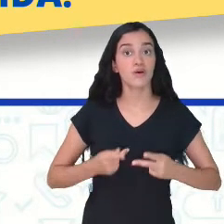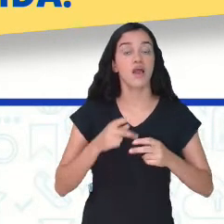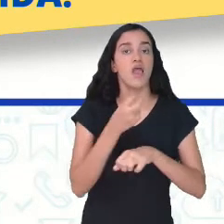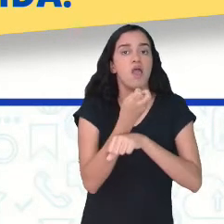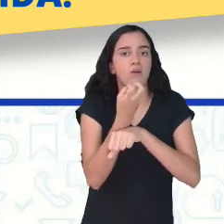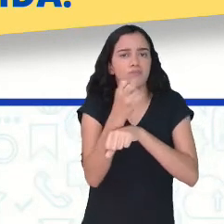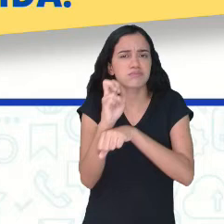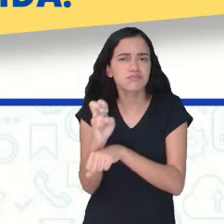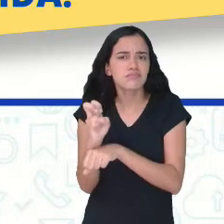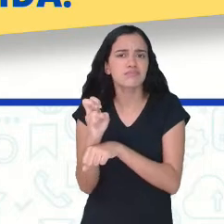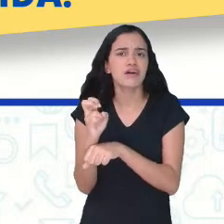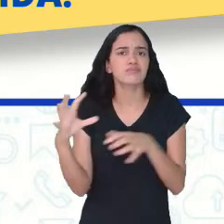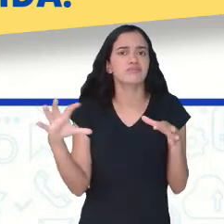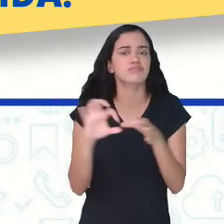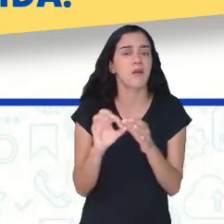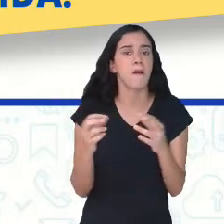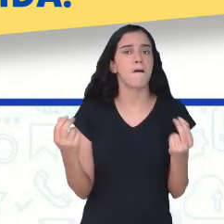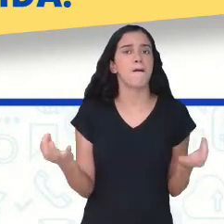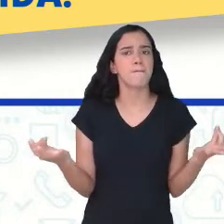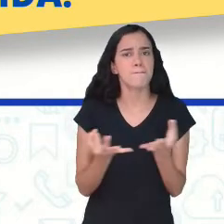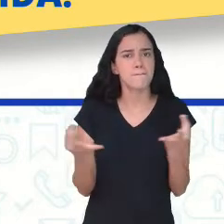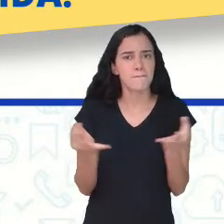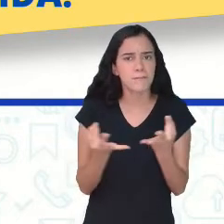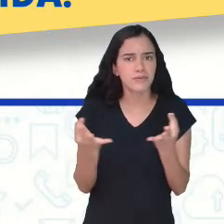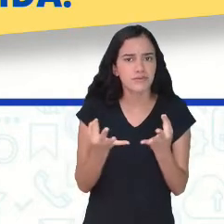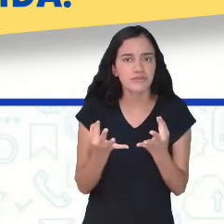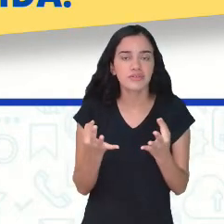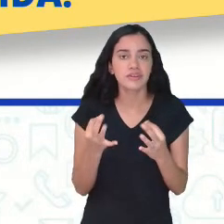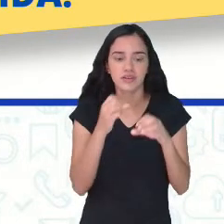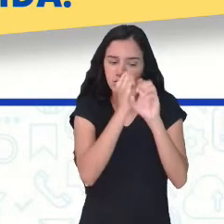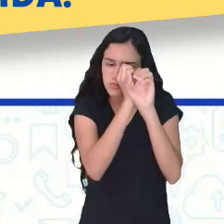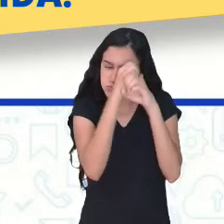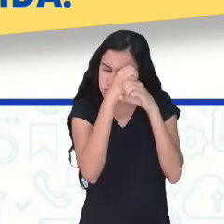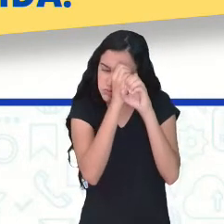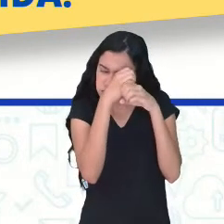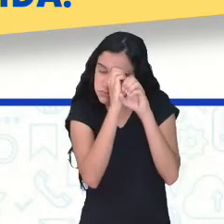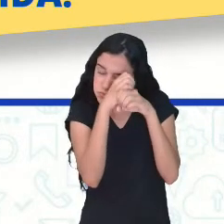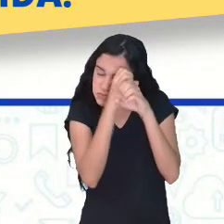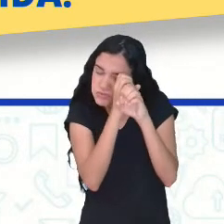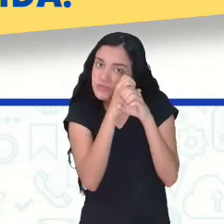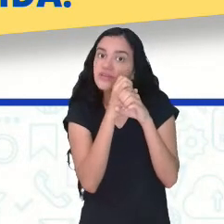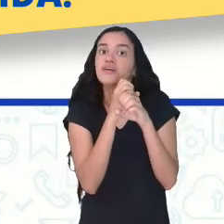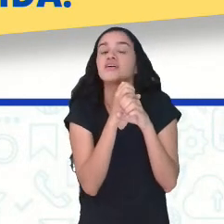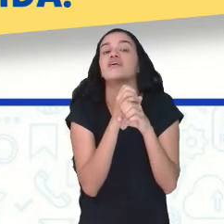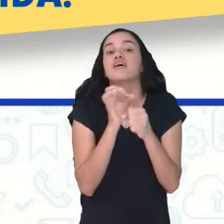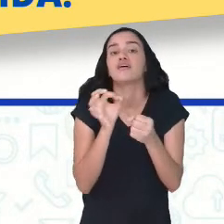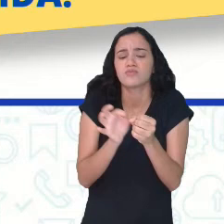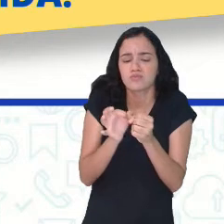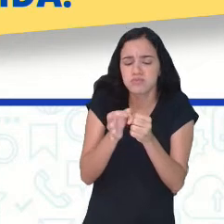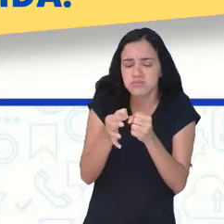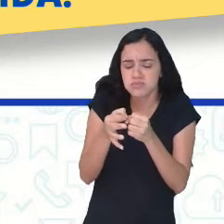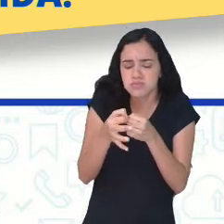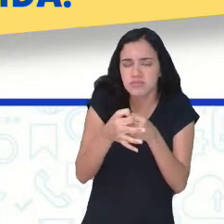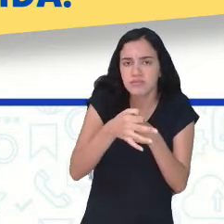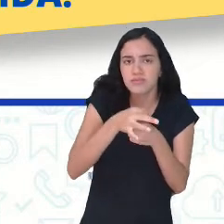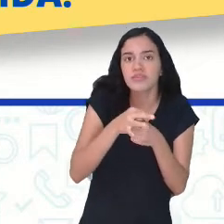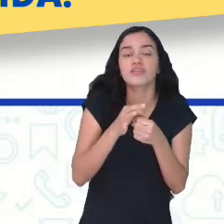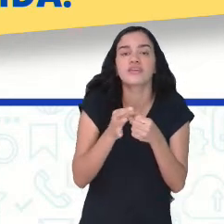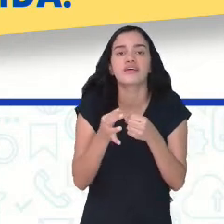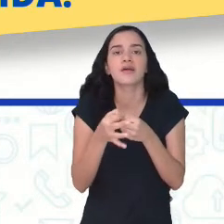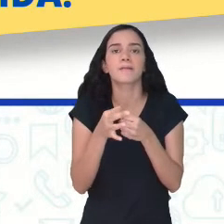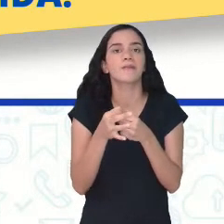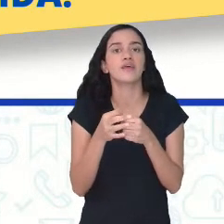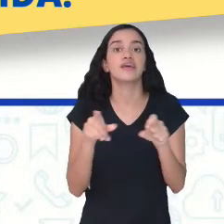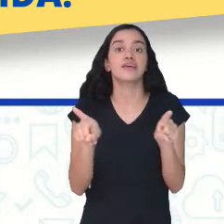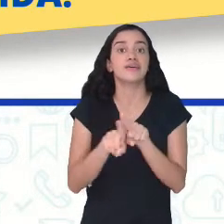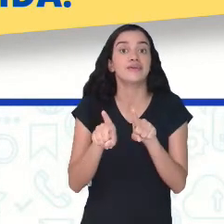integração perfeita entre peças microscópicas, que formam a unidade dos seres vivos, até as grandes peças